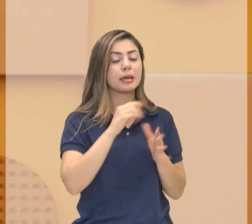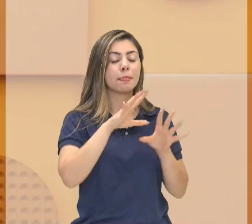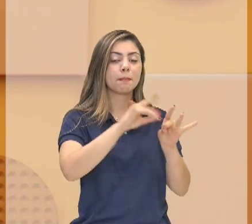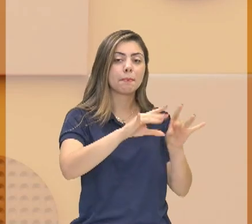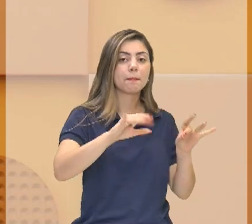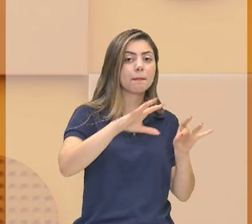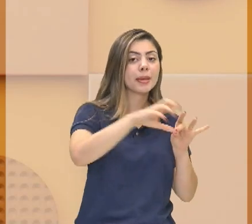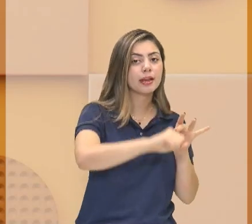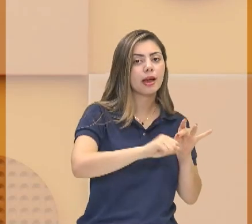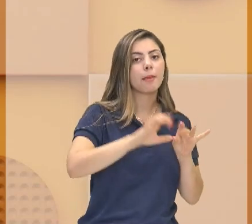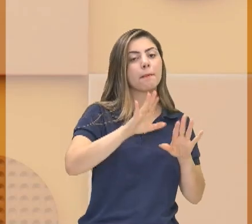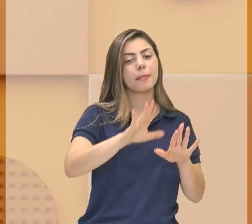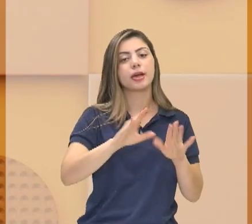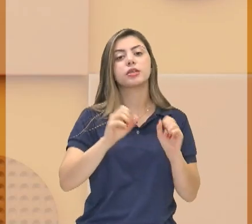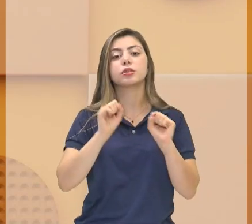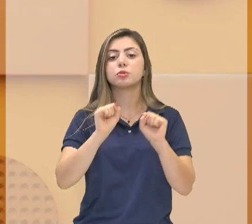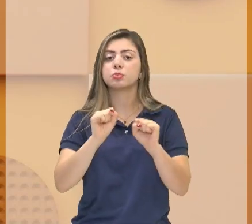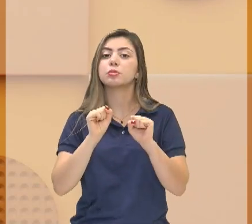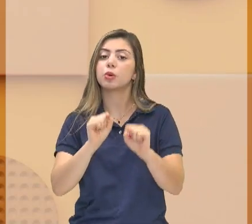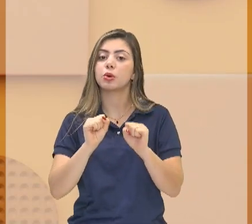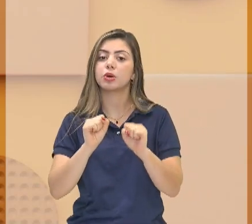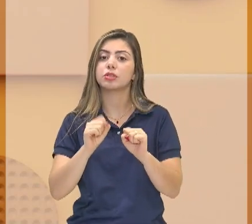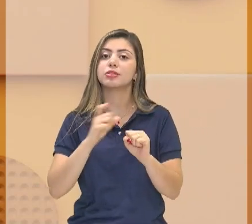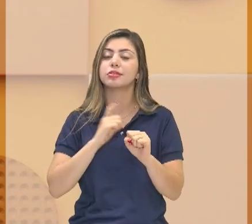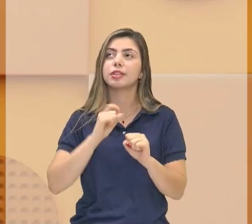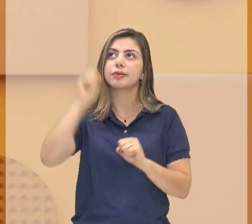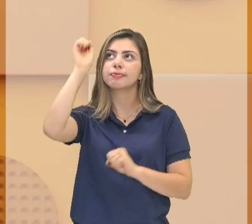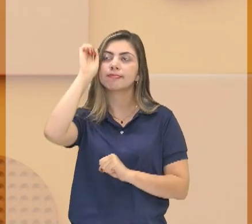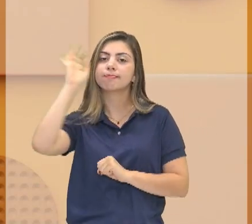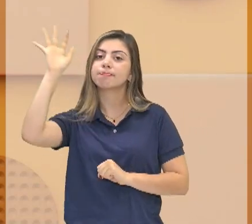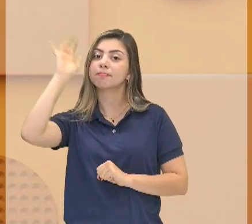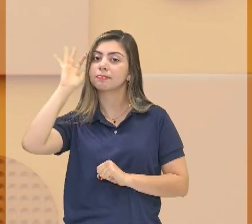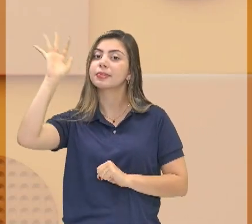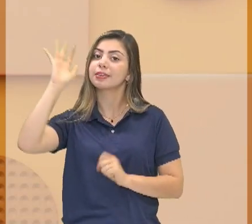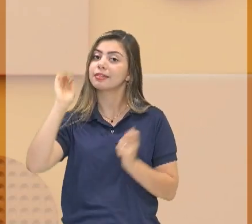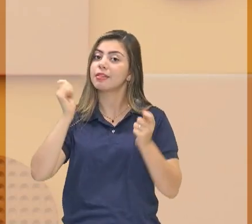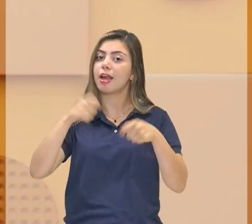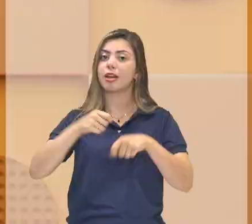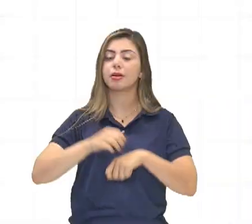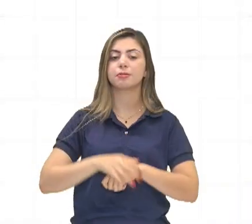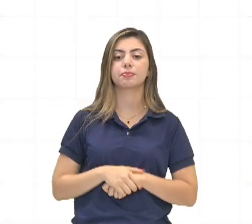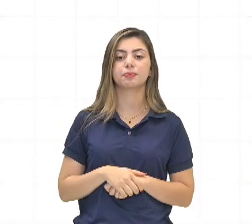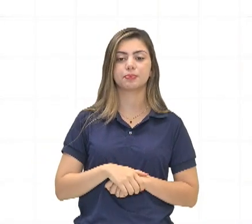estar presentes no campo das ideias, tá? Vamos adiante.